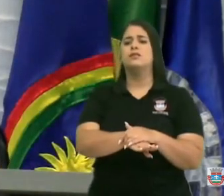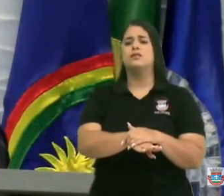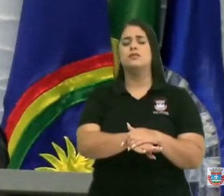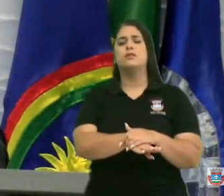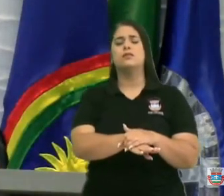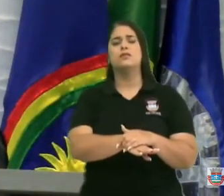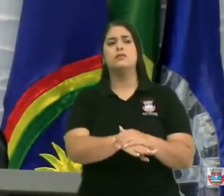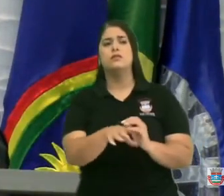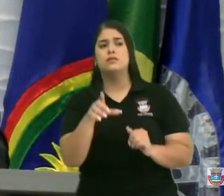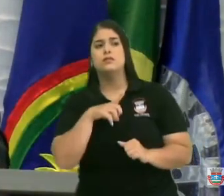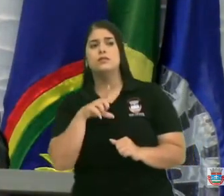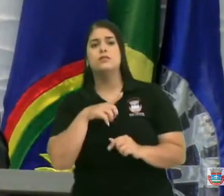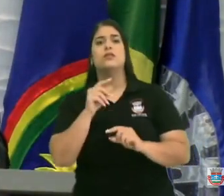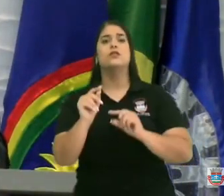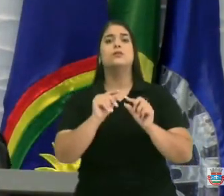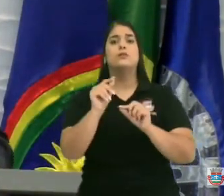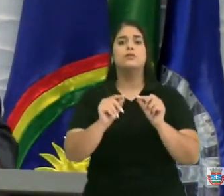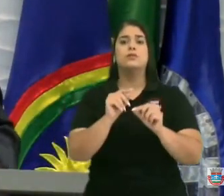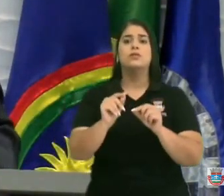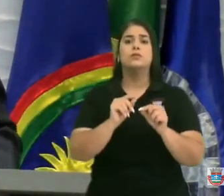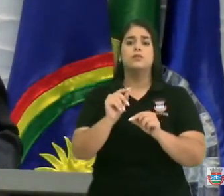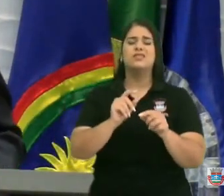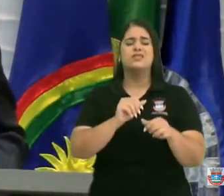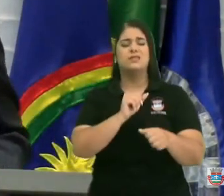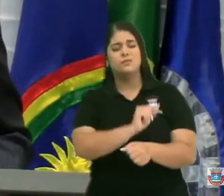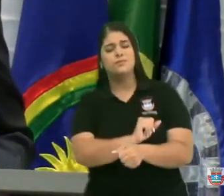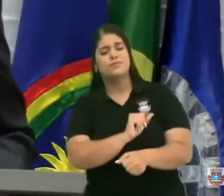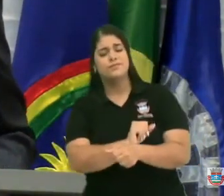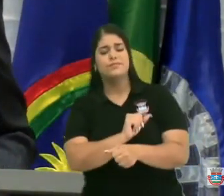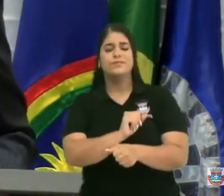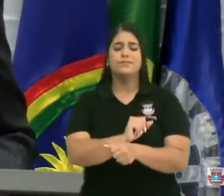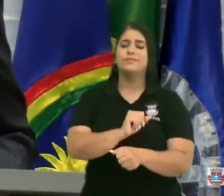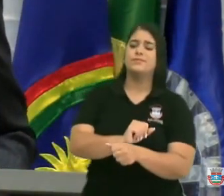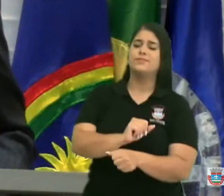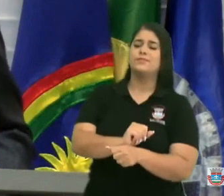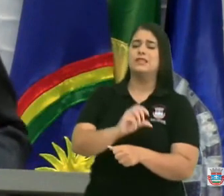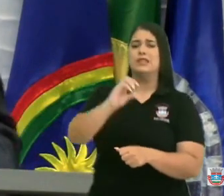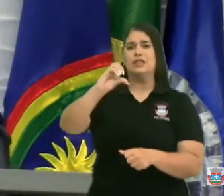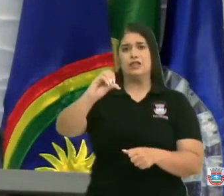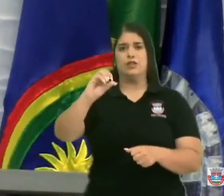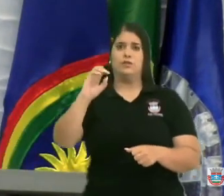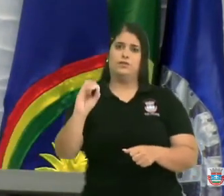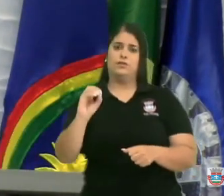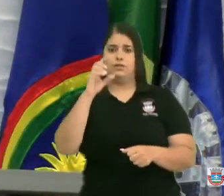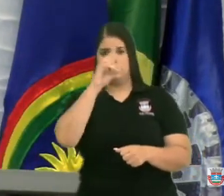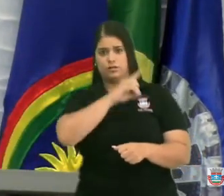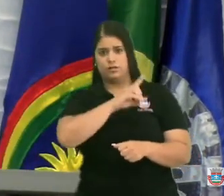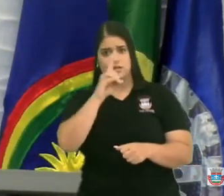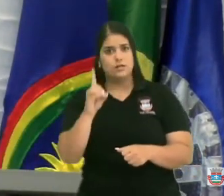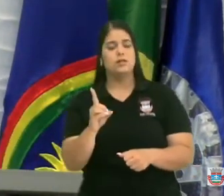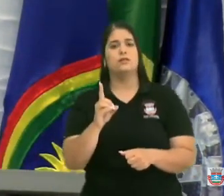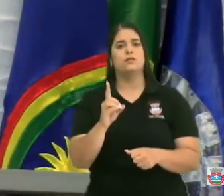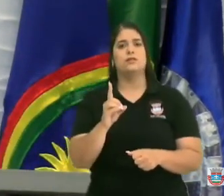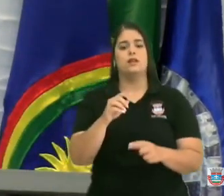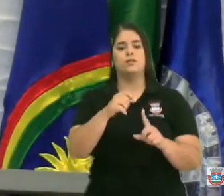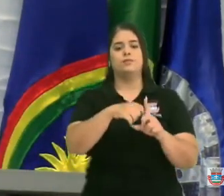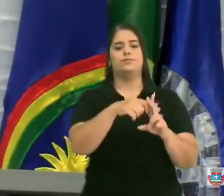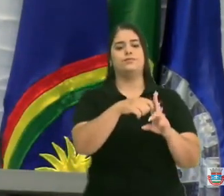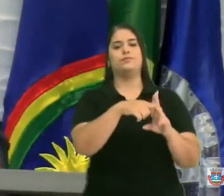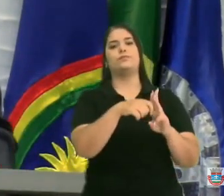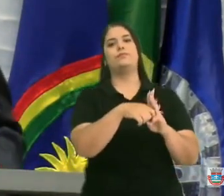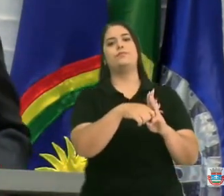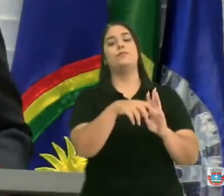recebendo, virando, né, criando mofo, durante 90 dias, senhor presidente.